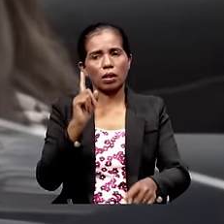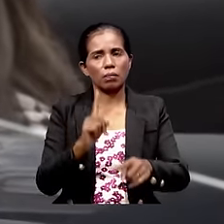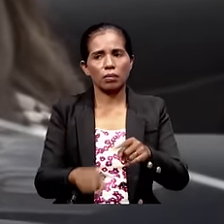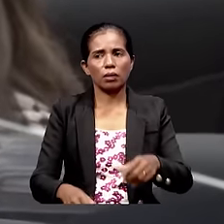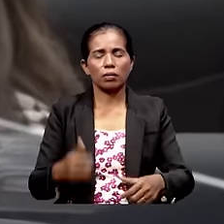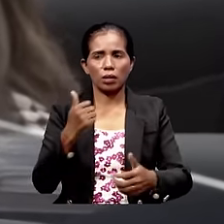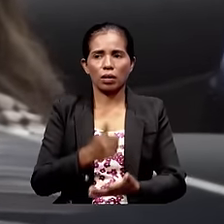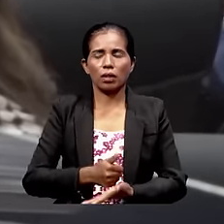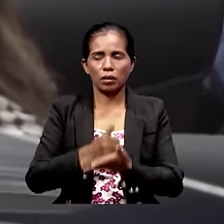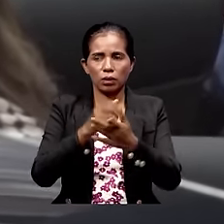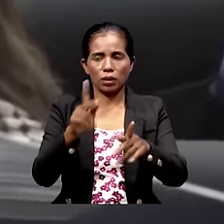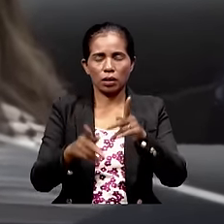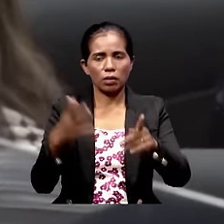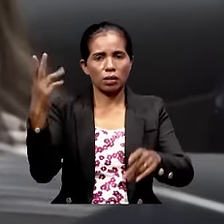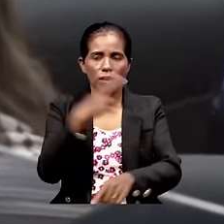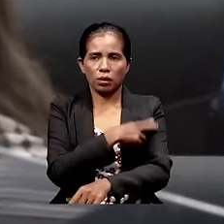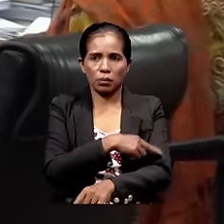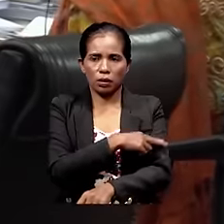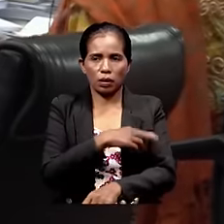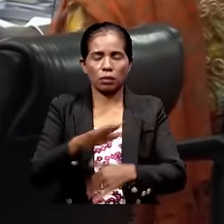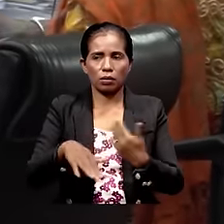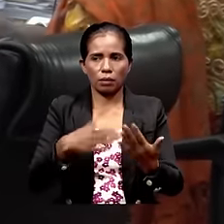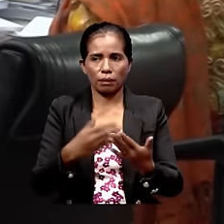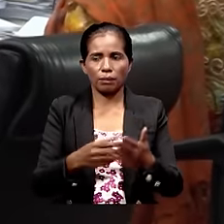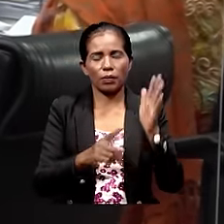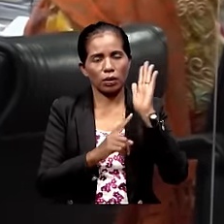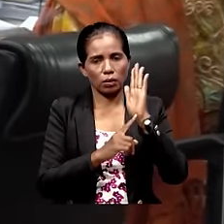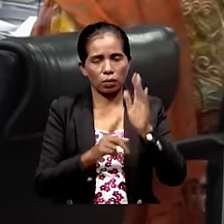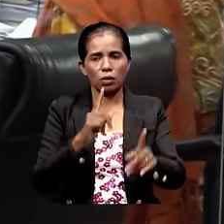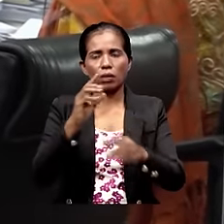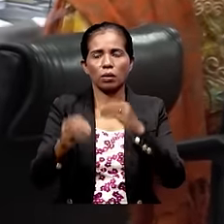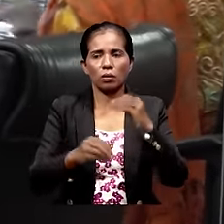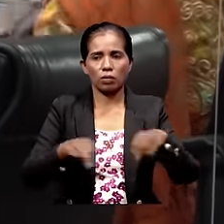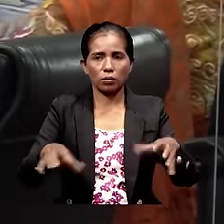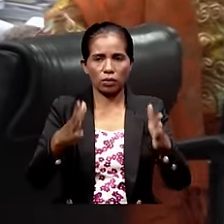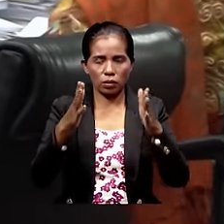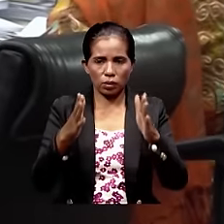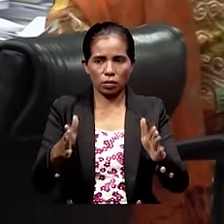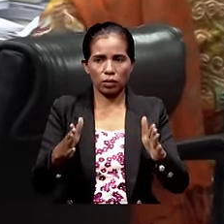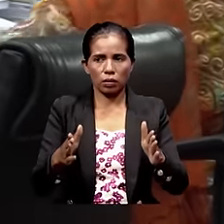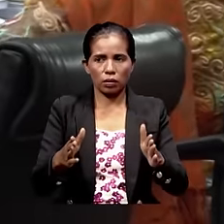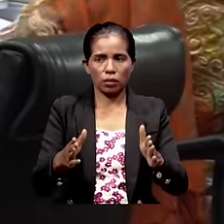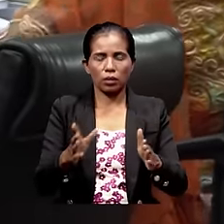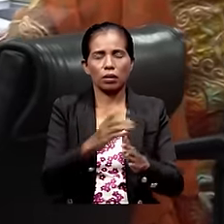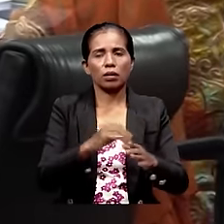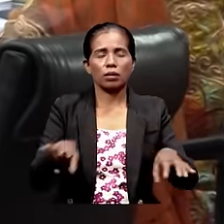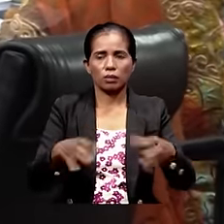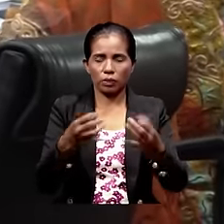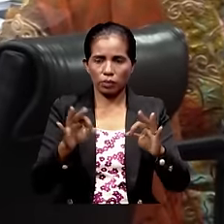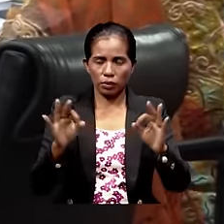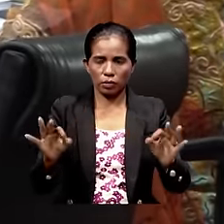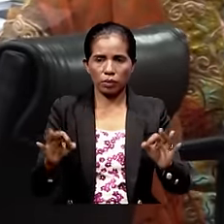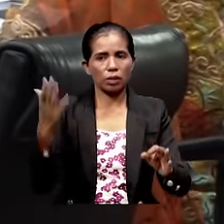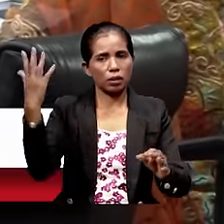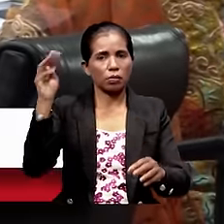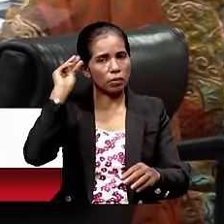ba atendimento comunidade iha hospital sira. Pública questão na kona baita ne funcionare sira ne bem maka contratado sira, lili Ministério